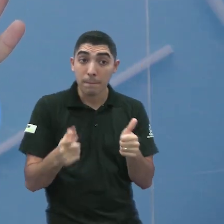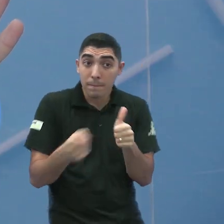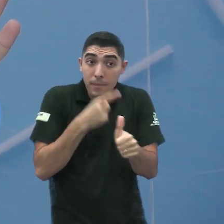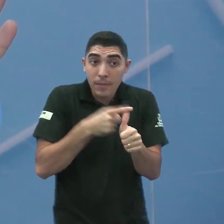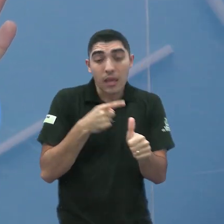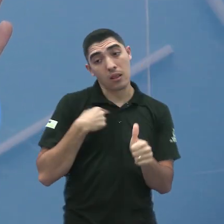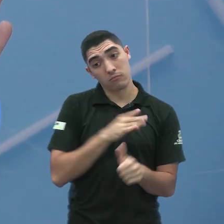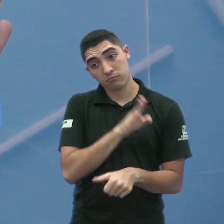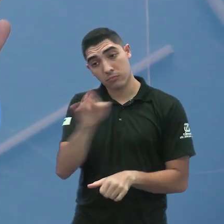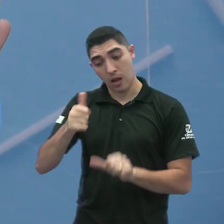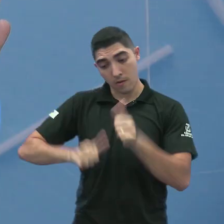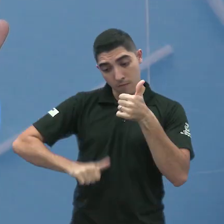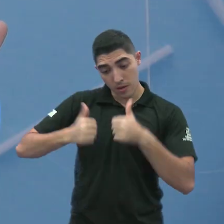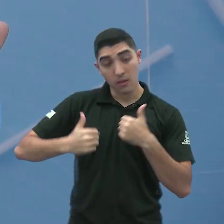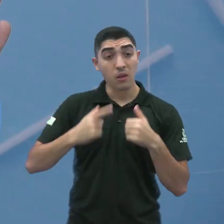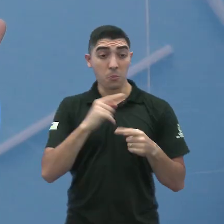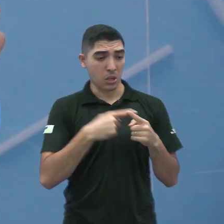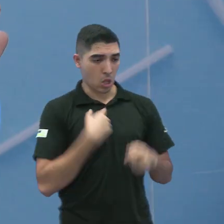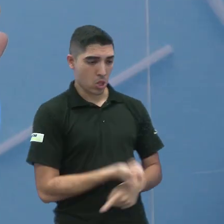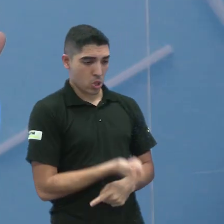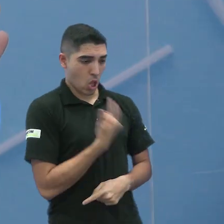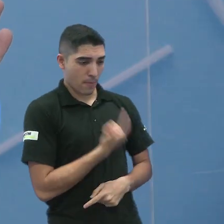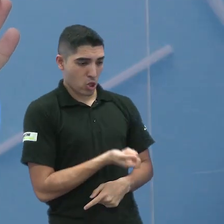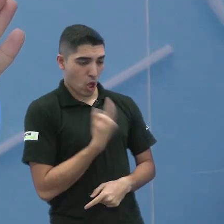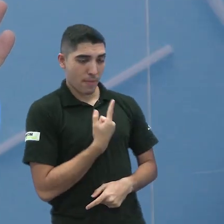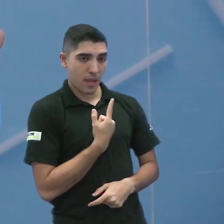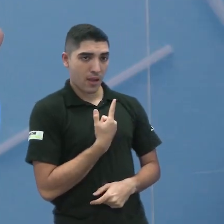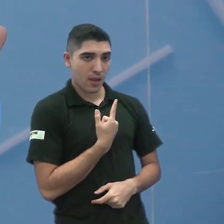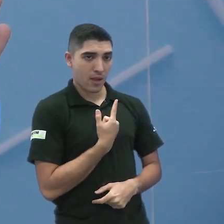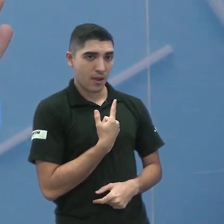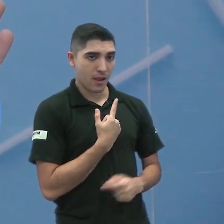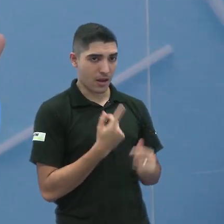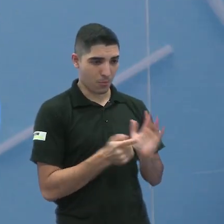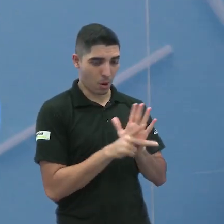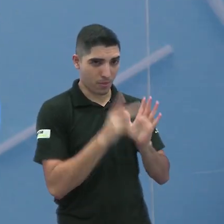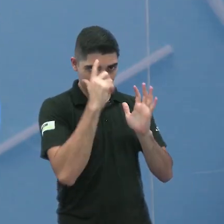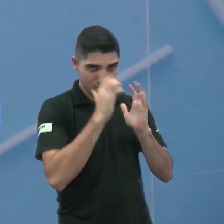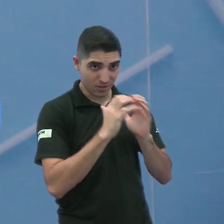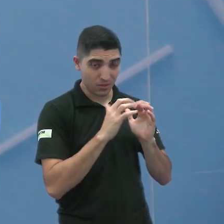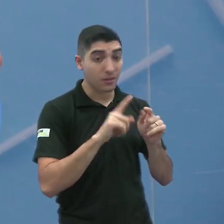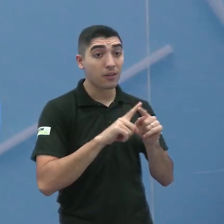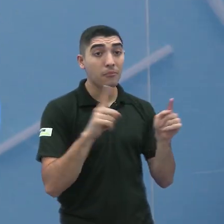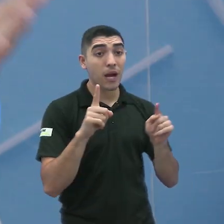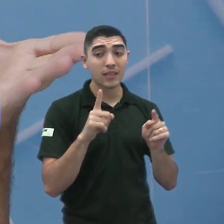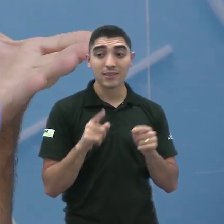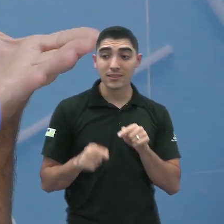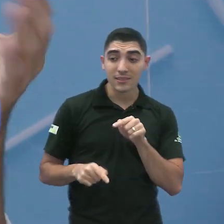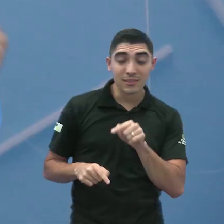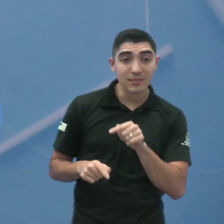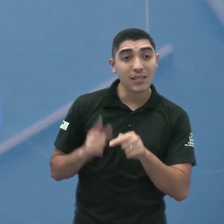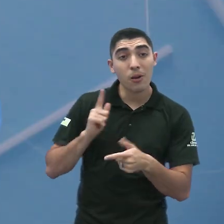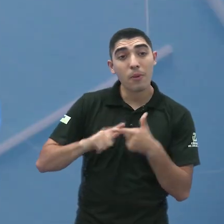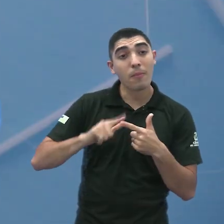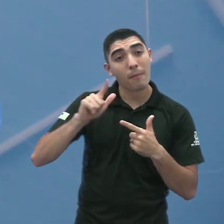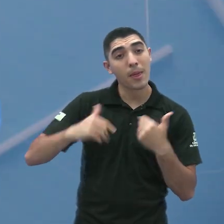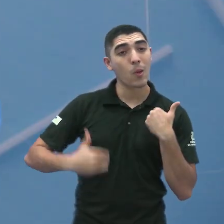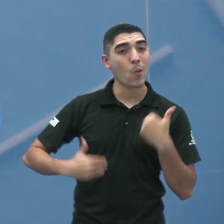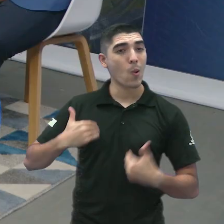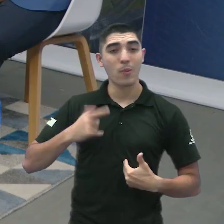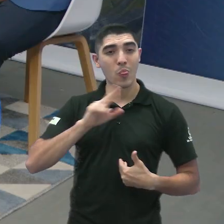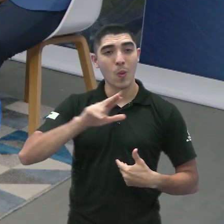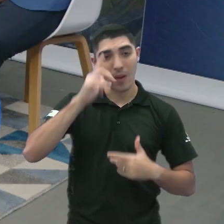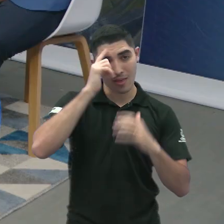você vai tomar uma medicação psiquiátrica que não vai melhorar enquanto tem um quadro lá se desenvolvendo e crescendo que pode dar problema. Com